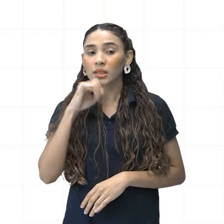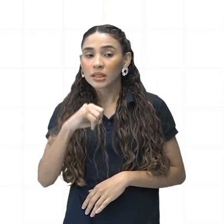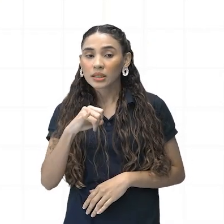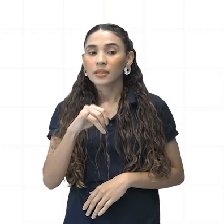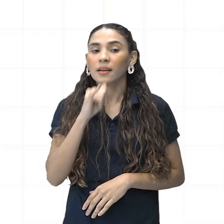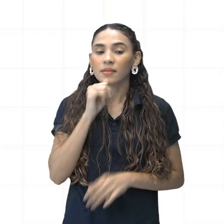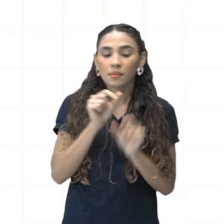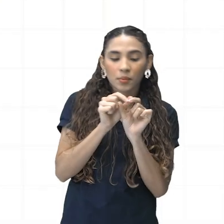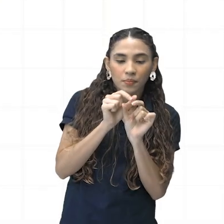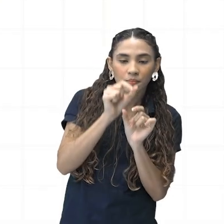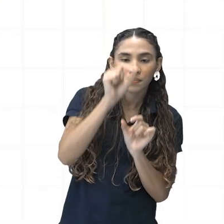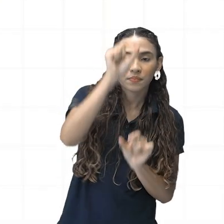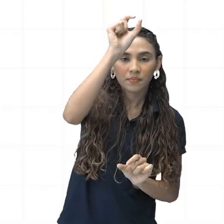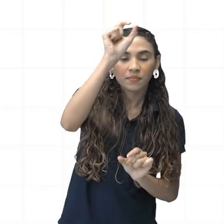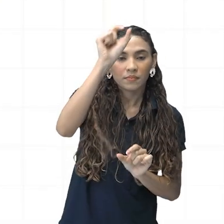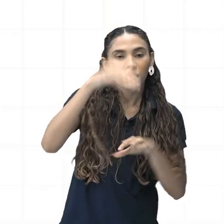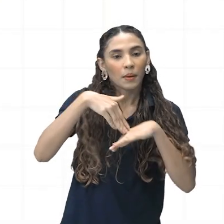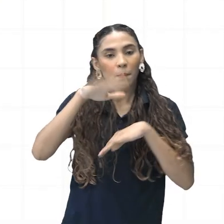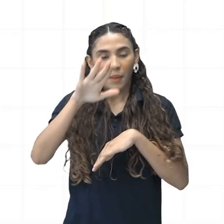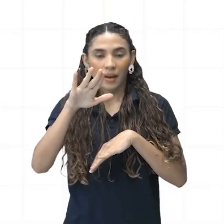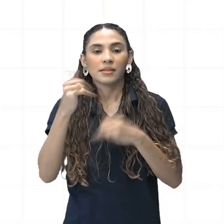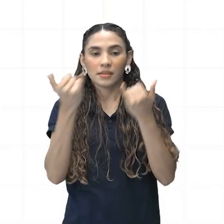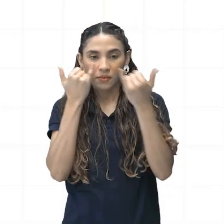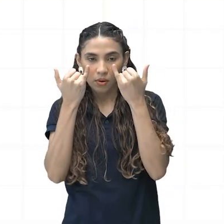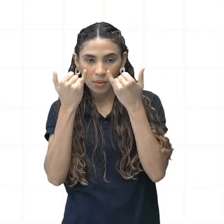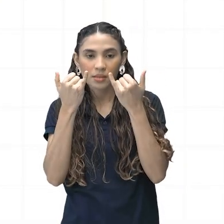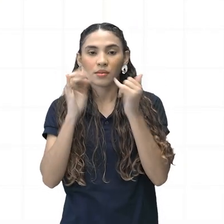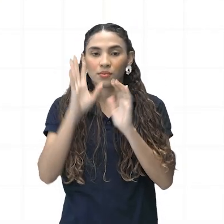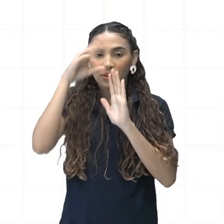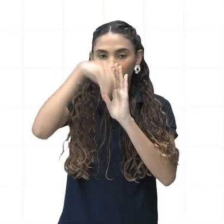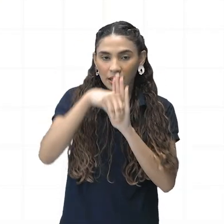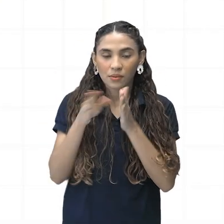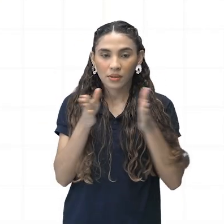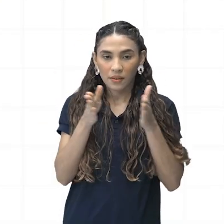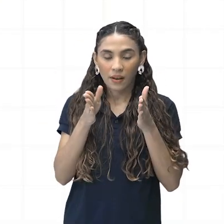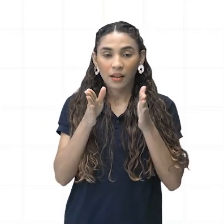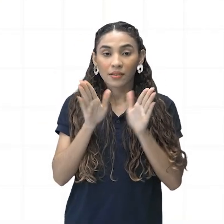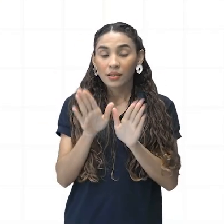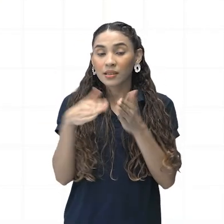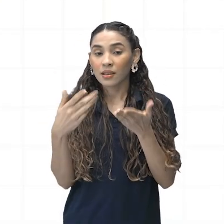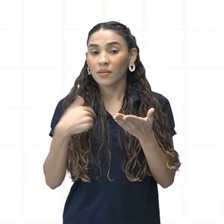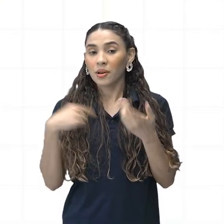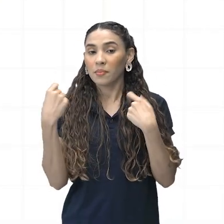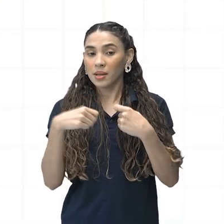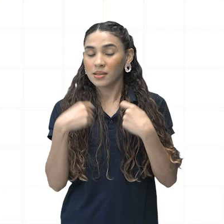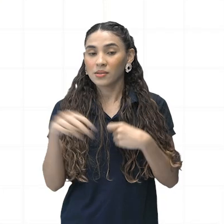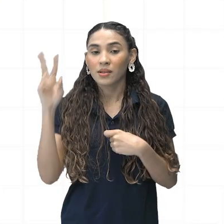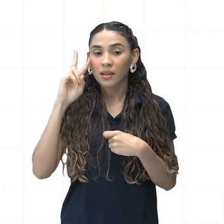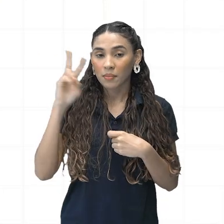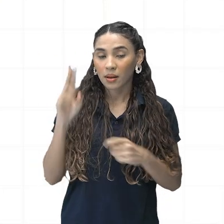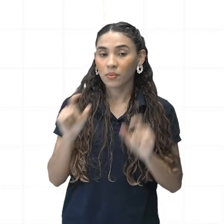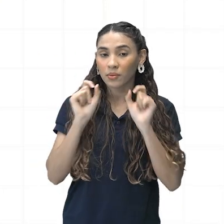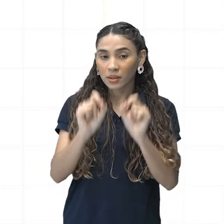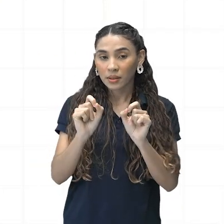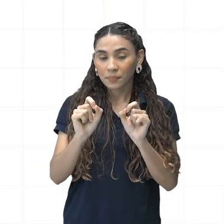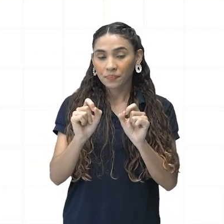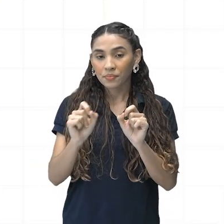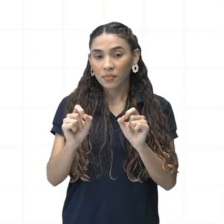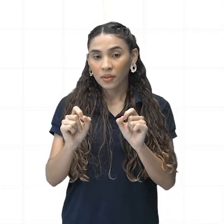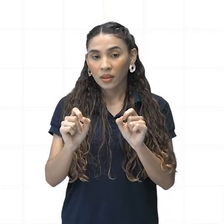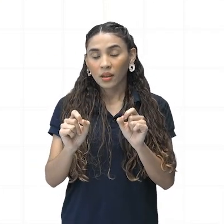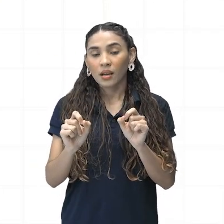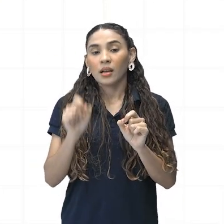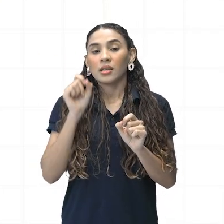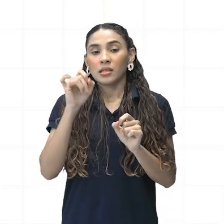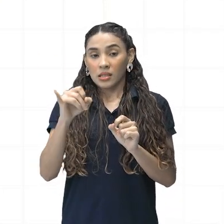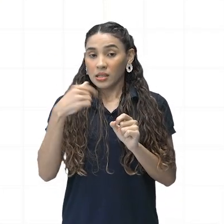a barra, mais dados caem naquele intervalo. Então, eu tenho que lembrar o seguinte: toda vez que eu